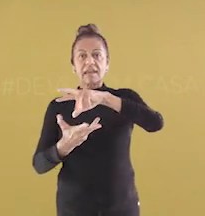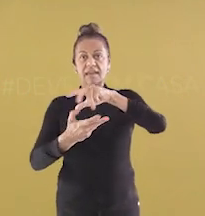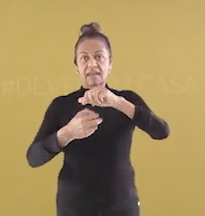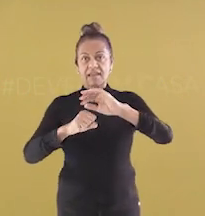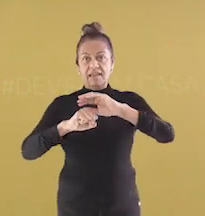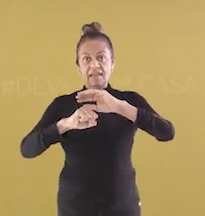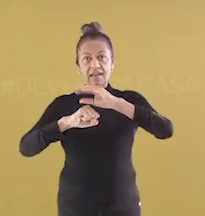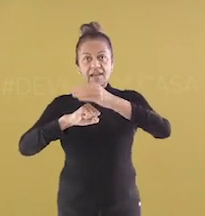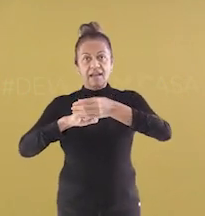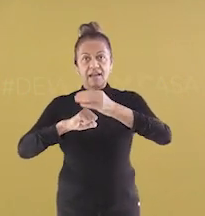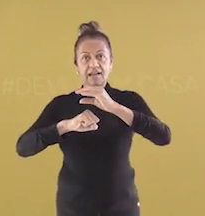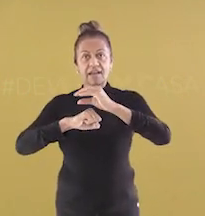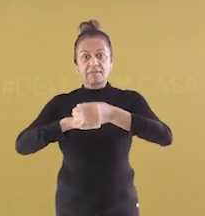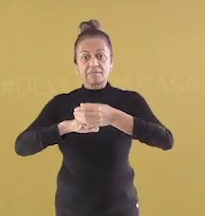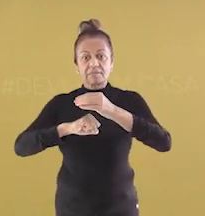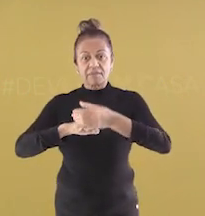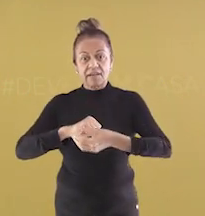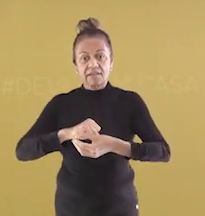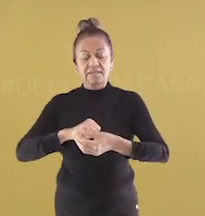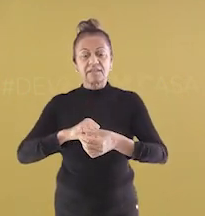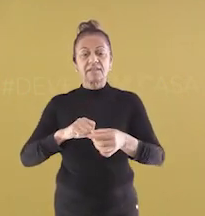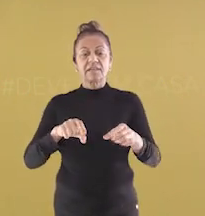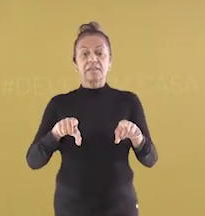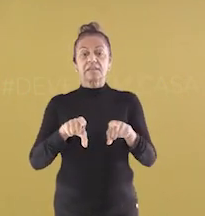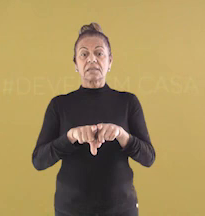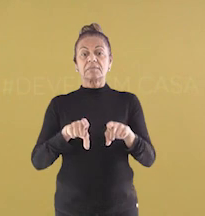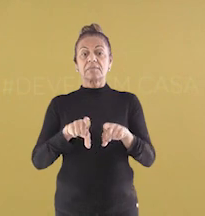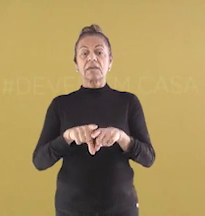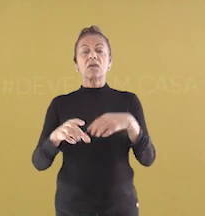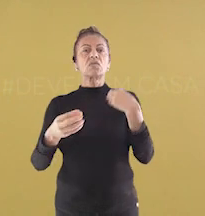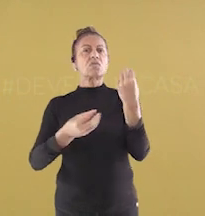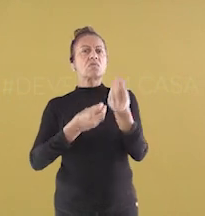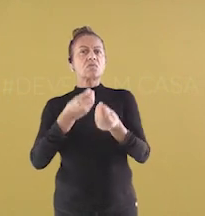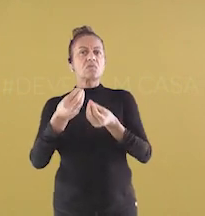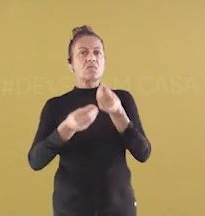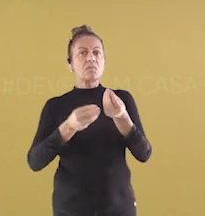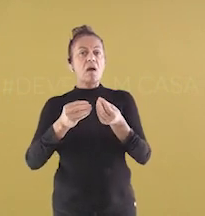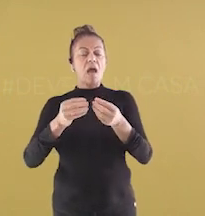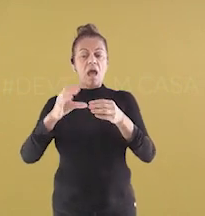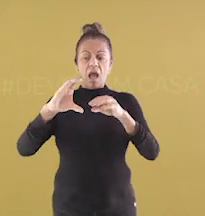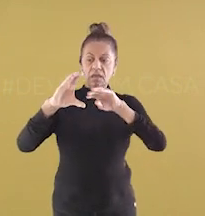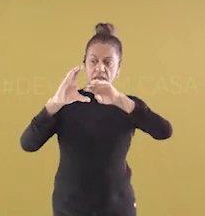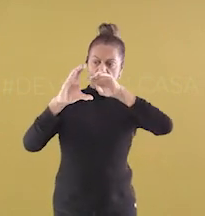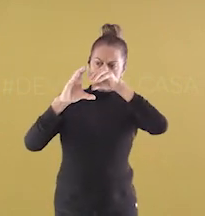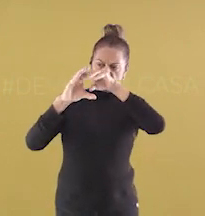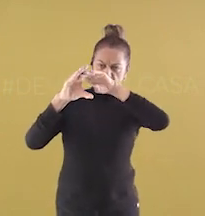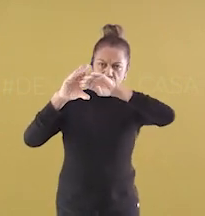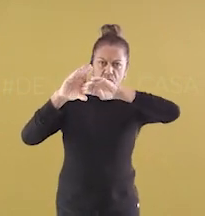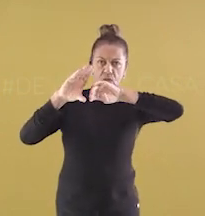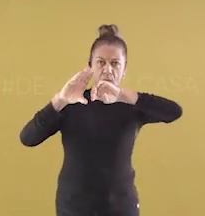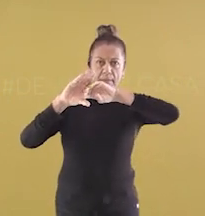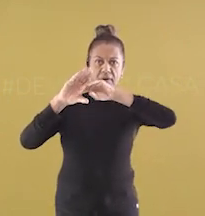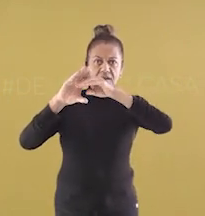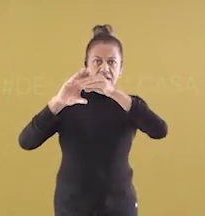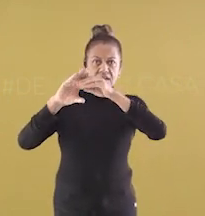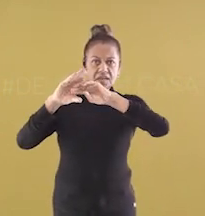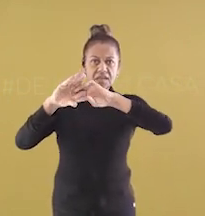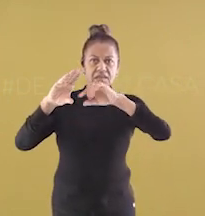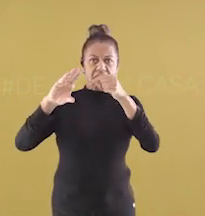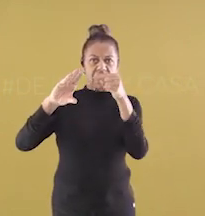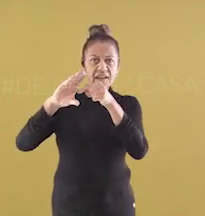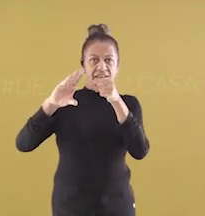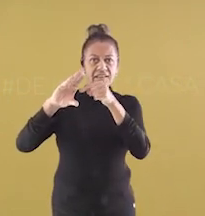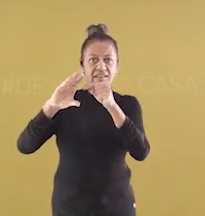as camadas do planeta Terra. Vimos também que as correntes de convecção acontecem no